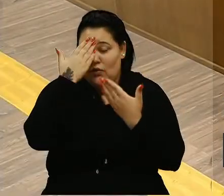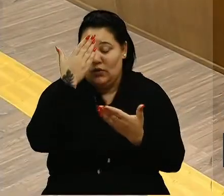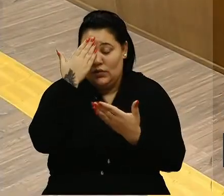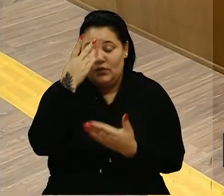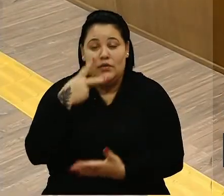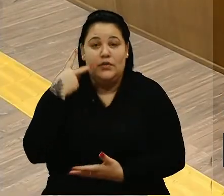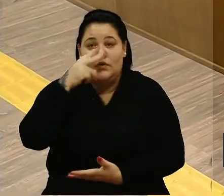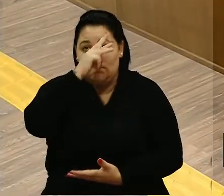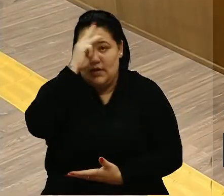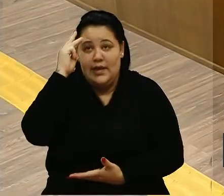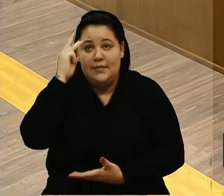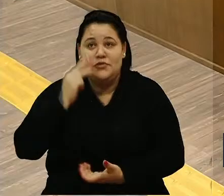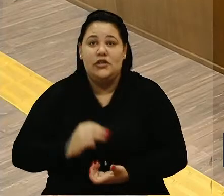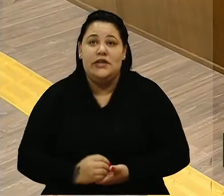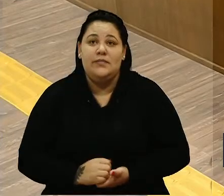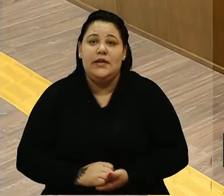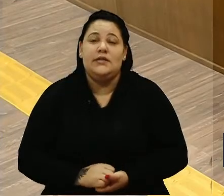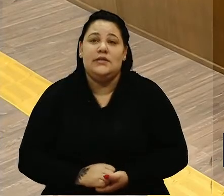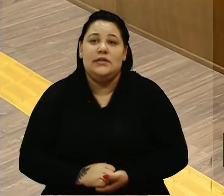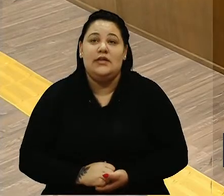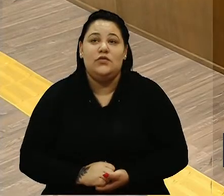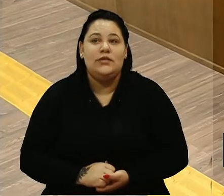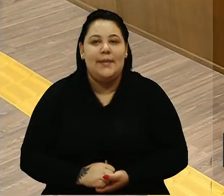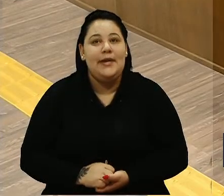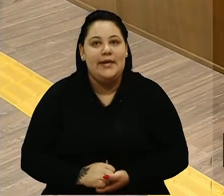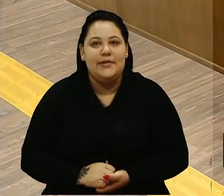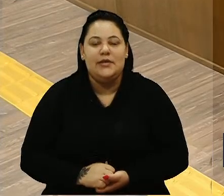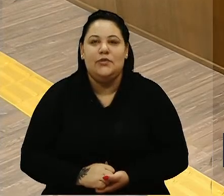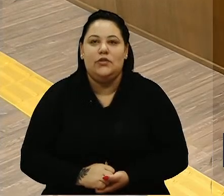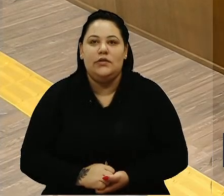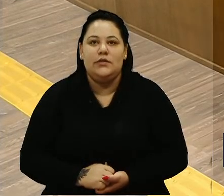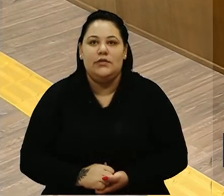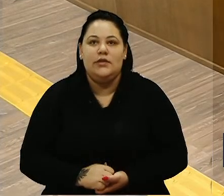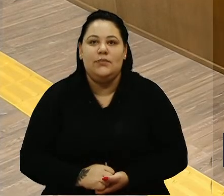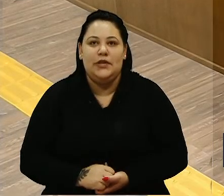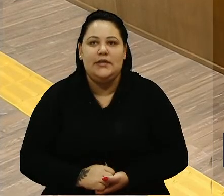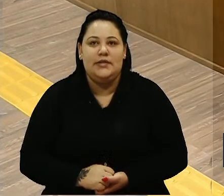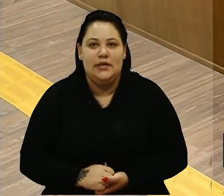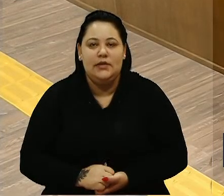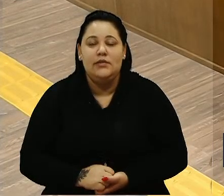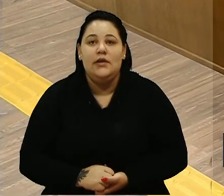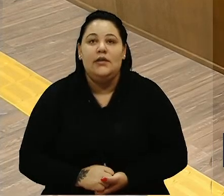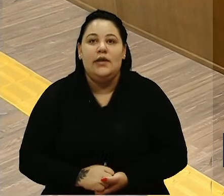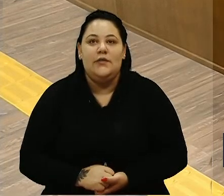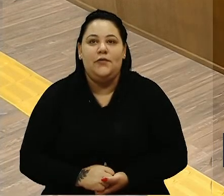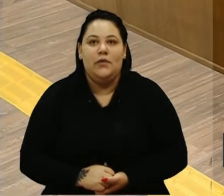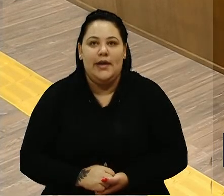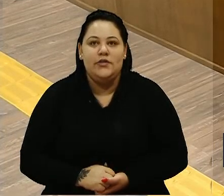Juliano Valim. Uma questão de ordem, senhora presidente. Pois não, Conforme secretário. o artigo 99,